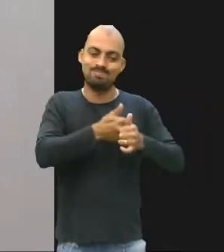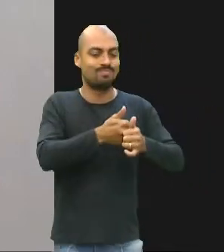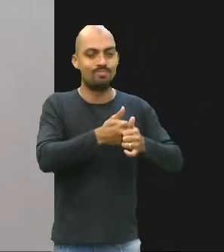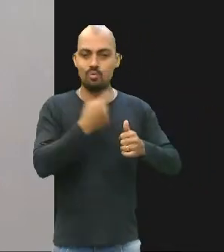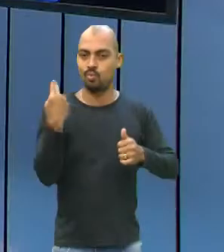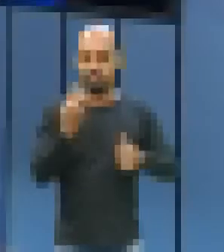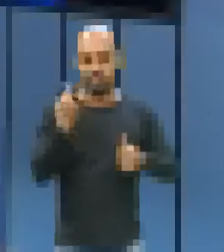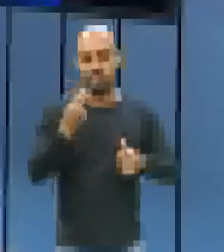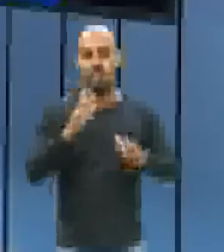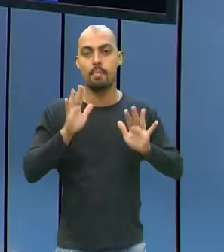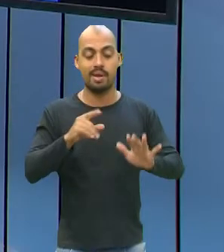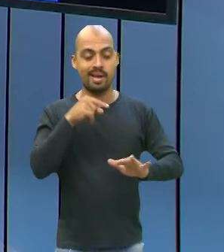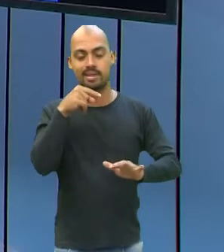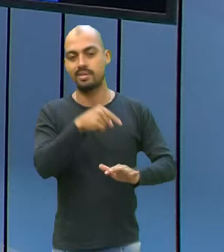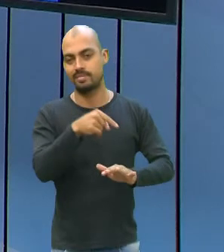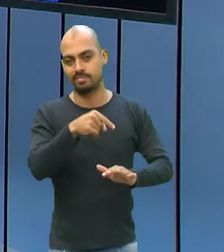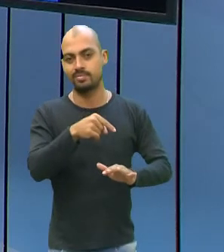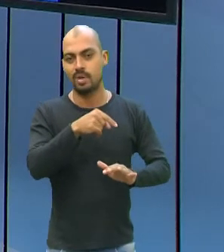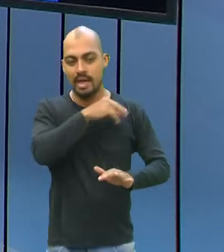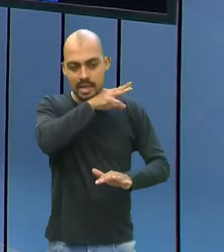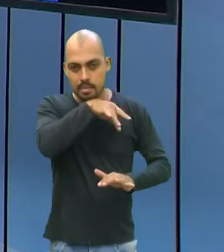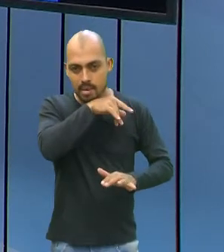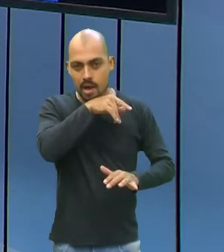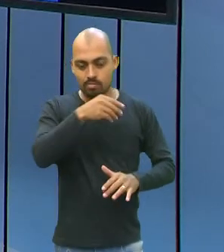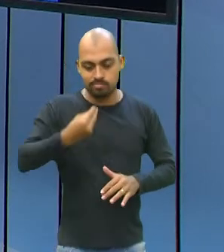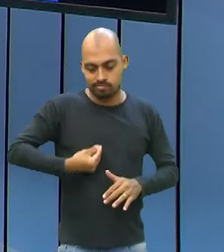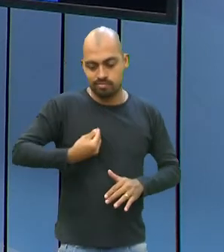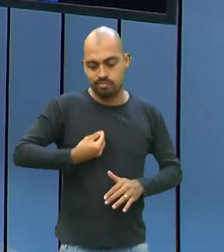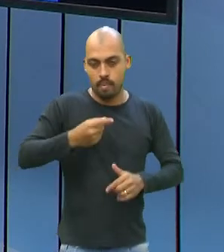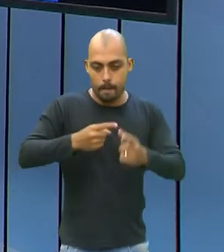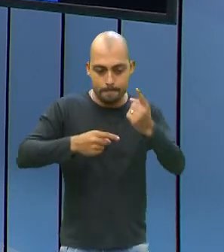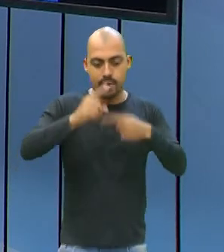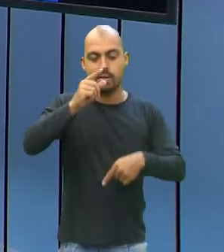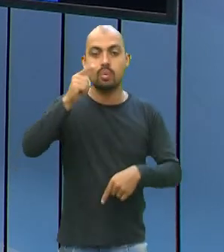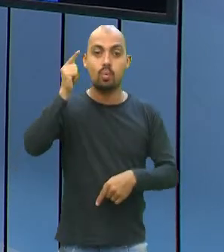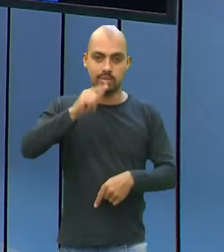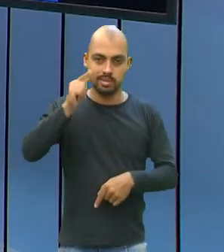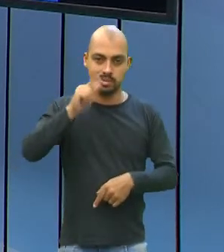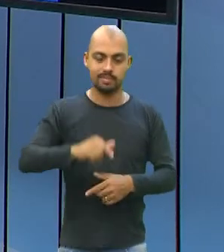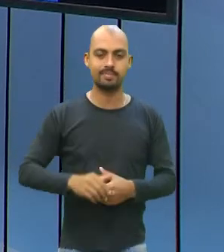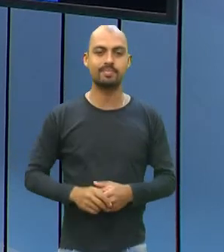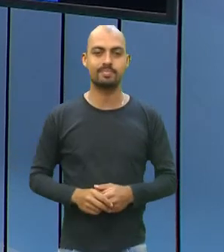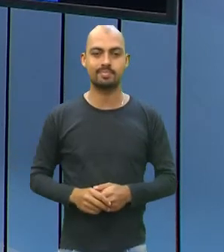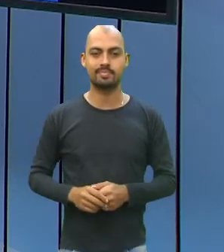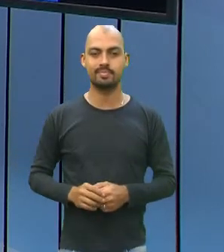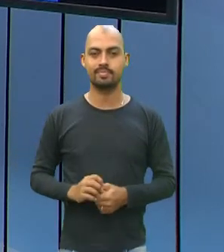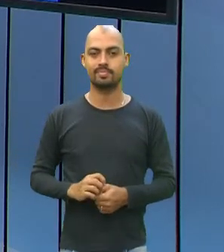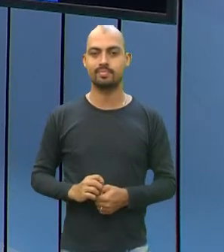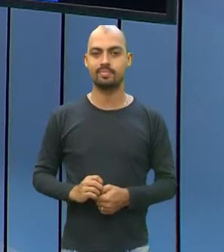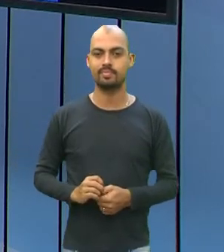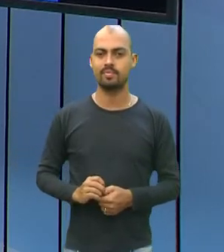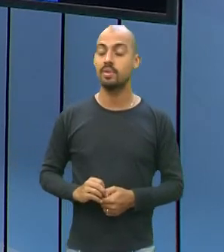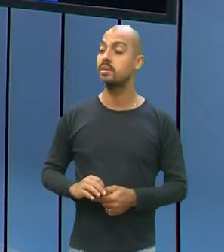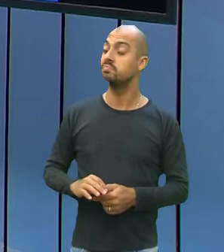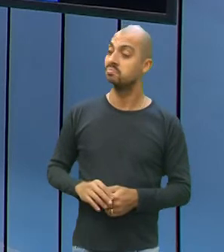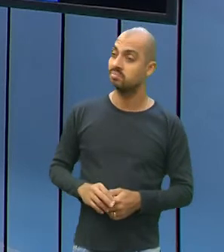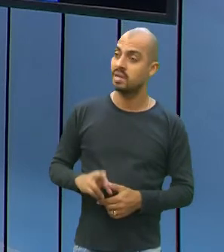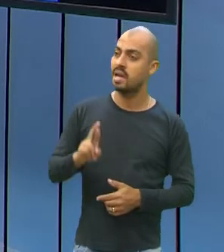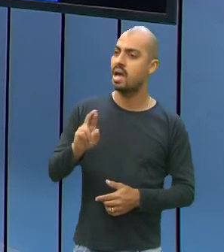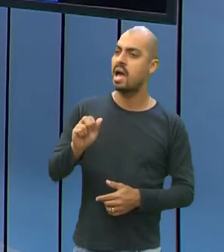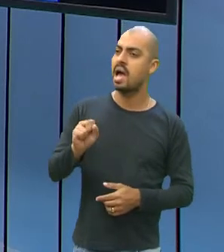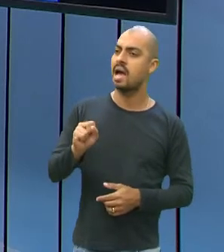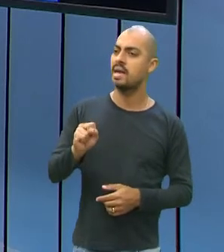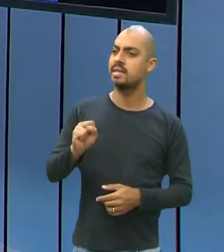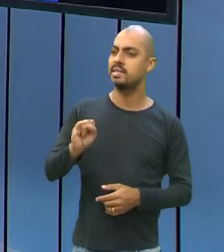acompanhar. Mas ela foi um dos animais que conseguiu reabilitar e voltar para a natureza. Raíssa, que lição